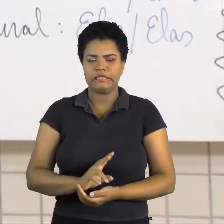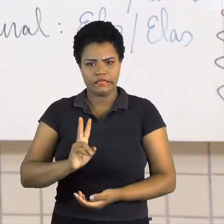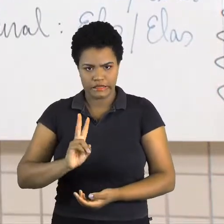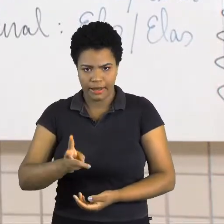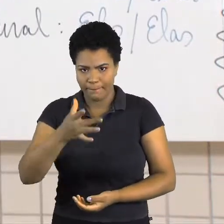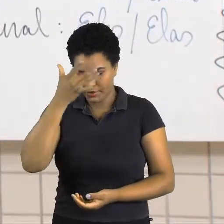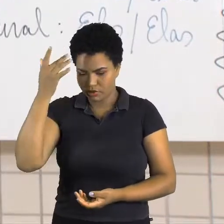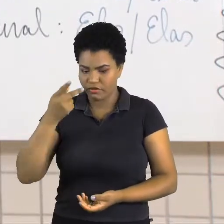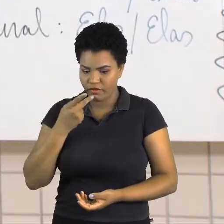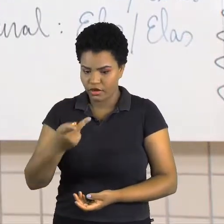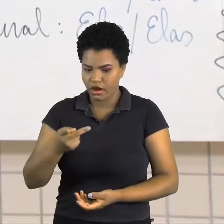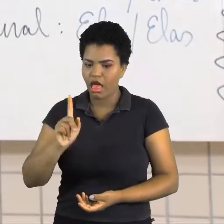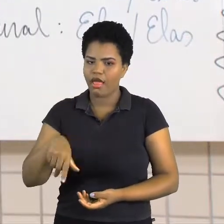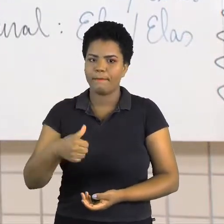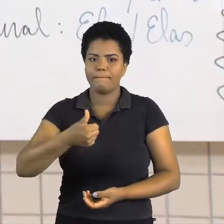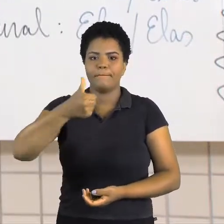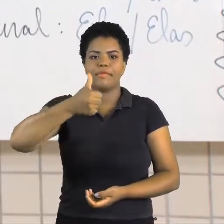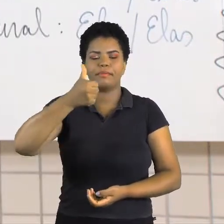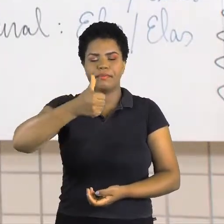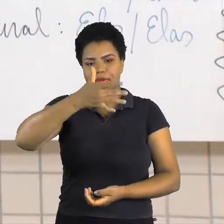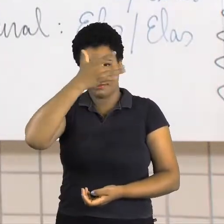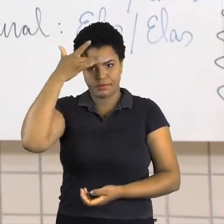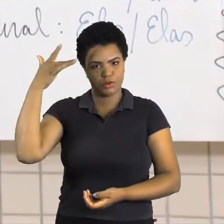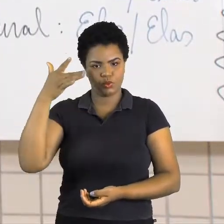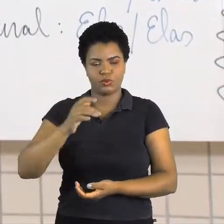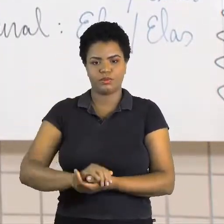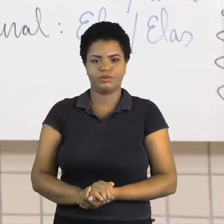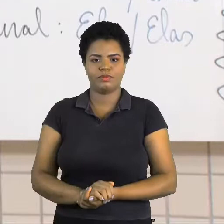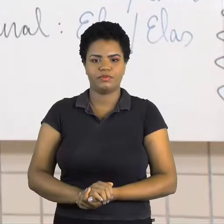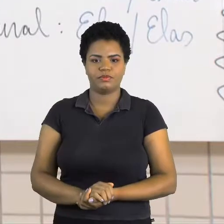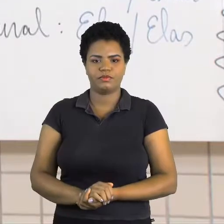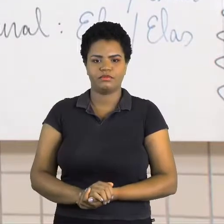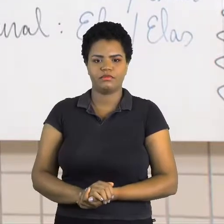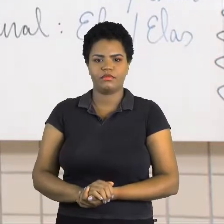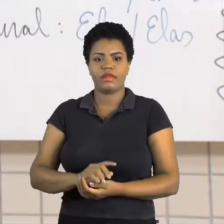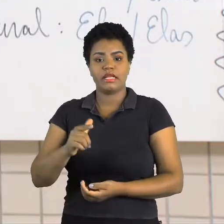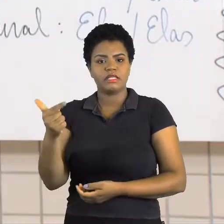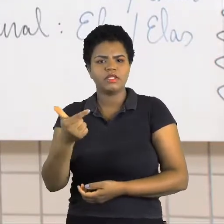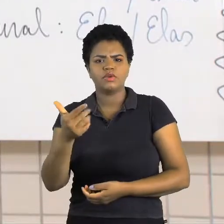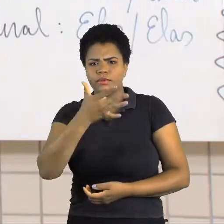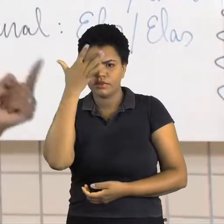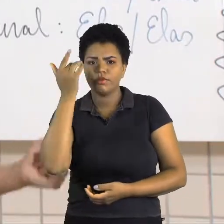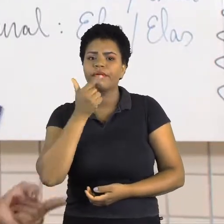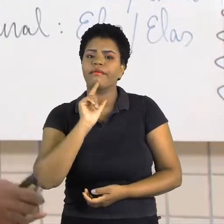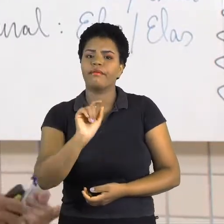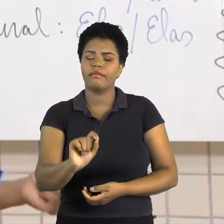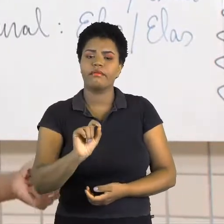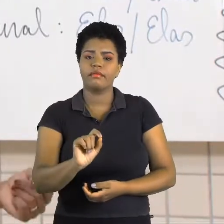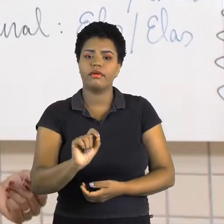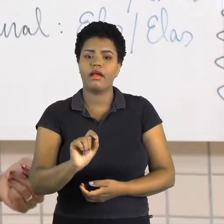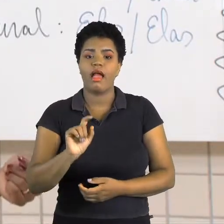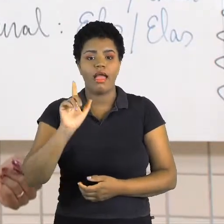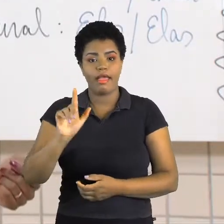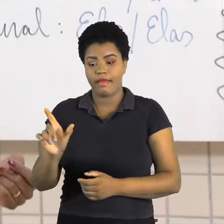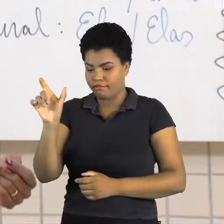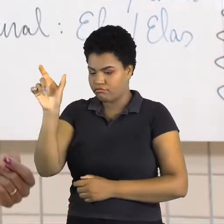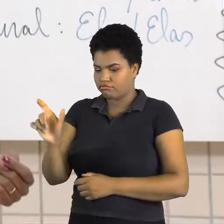é a primeira pessoa. Quem é a segunda pessoa? É a pessoa com quem se